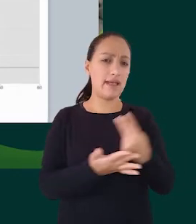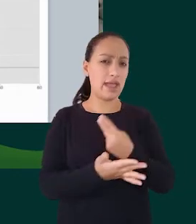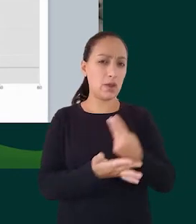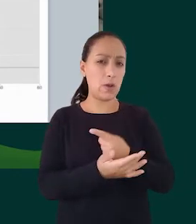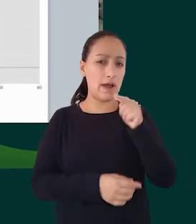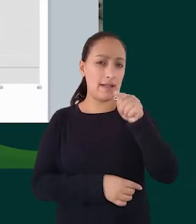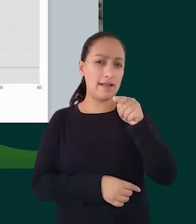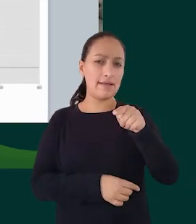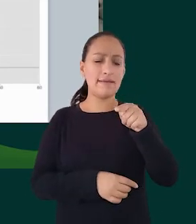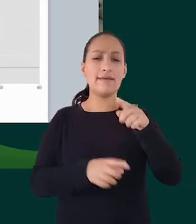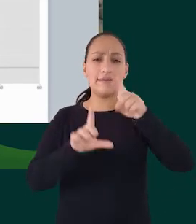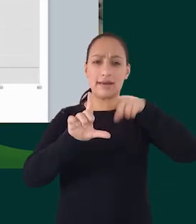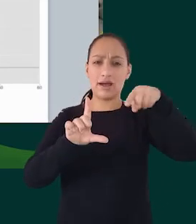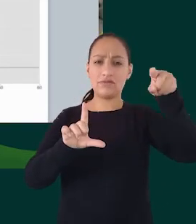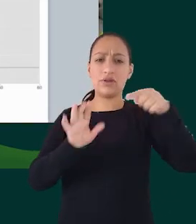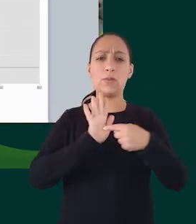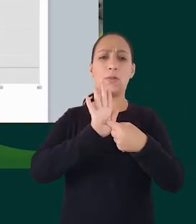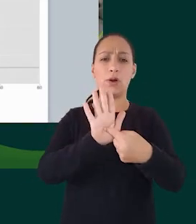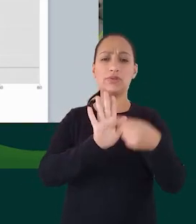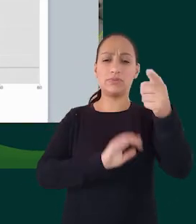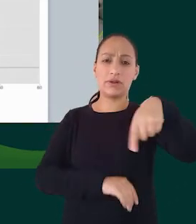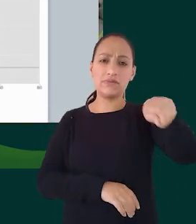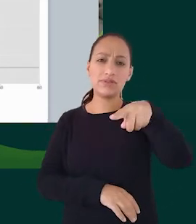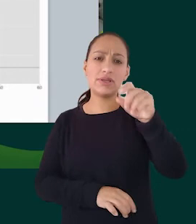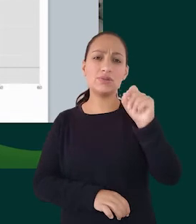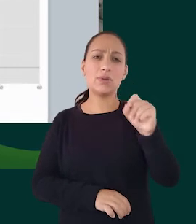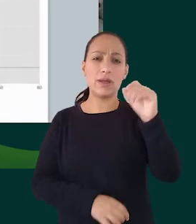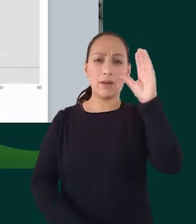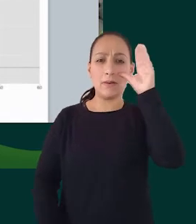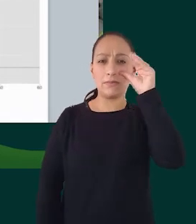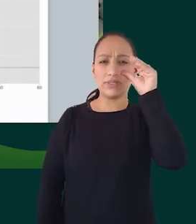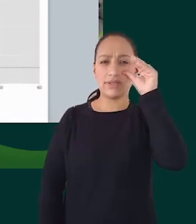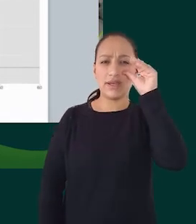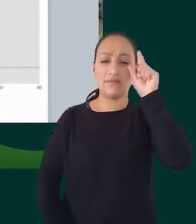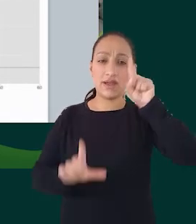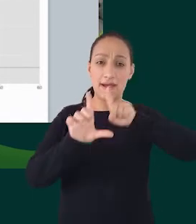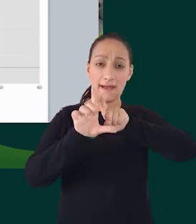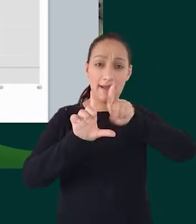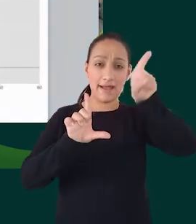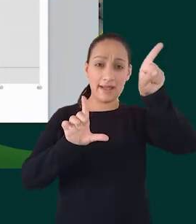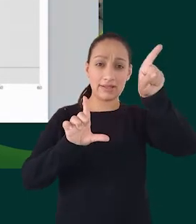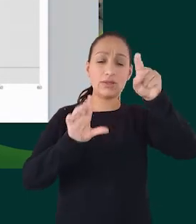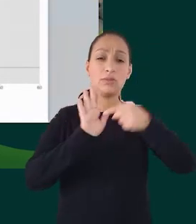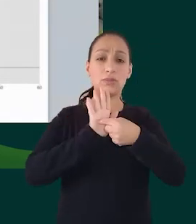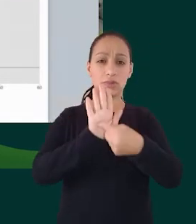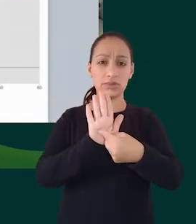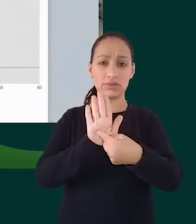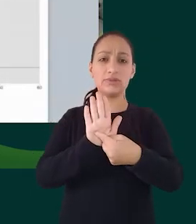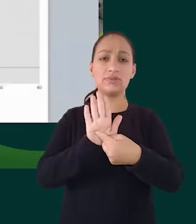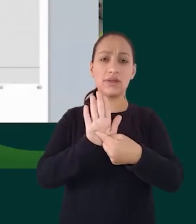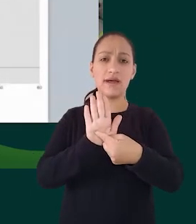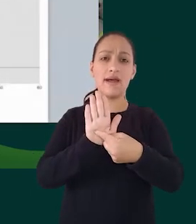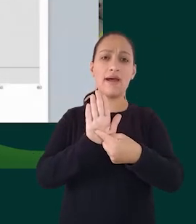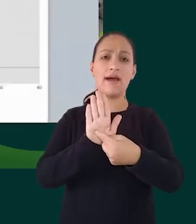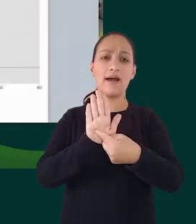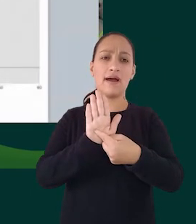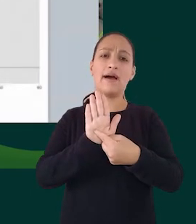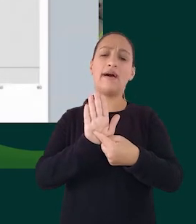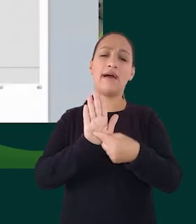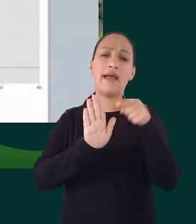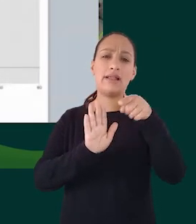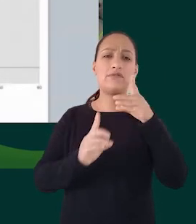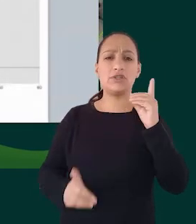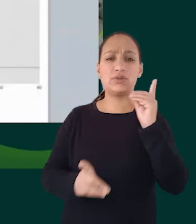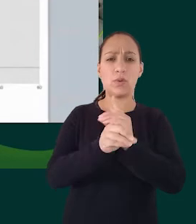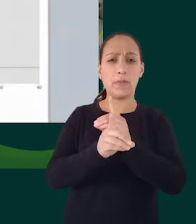nesse gráfico, eu tento mostrar isso aqui para vocês. Observem que essa reta está expressa aqui, ela foi inferida, ela foi